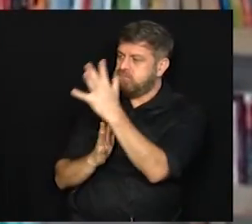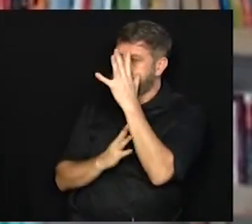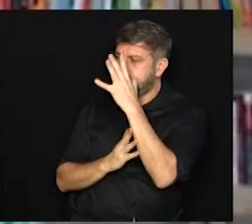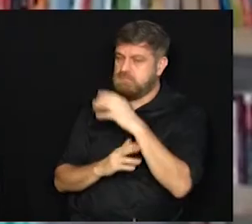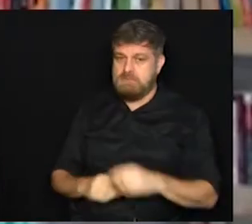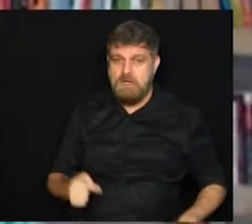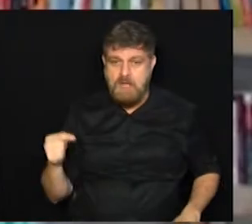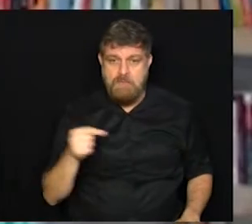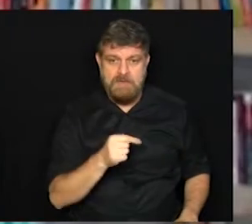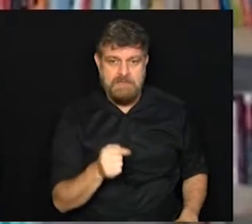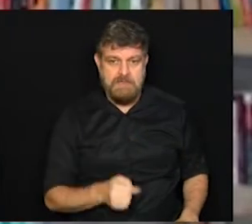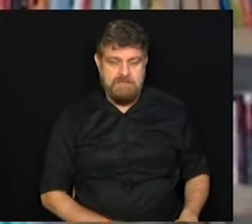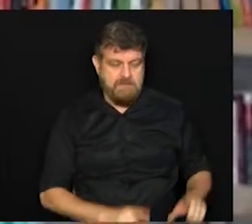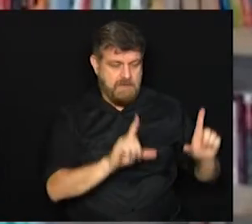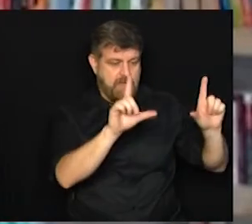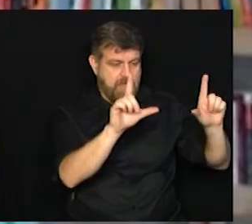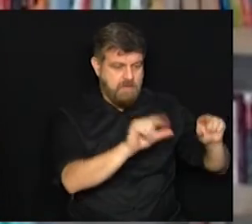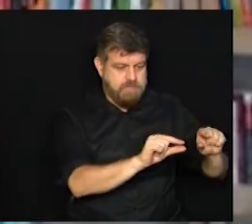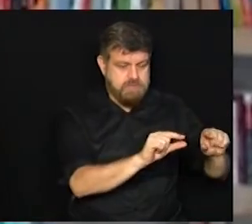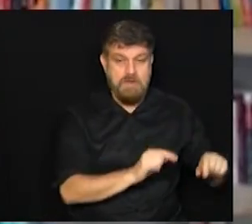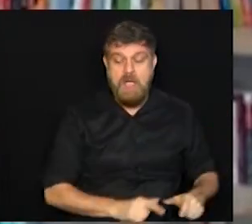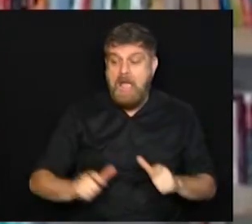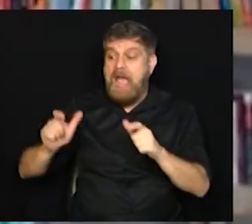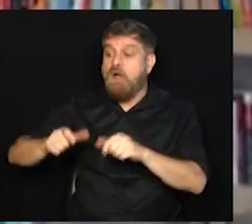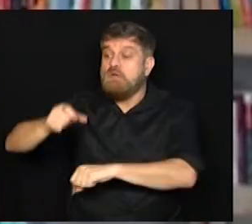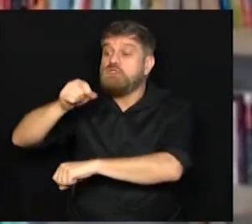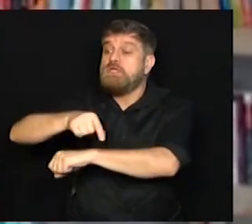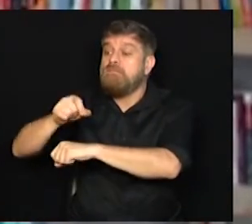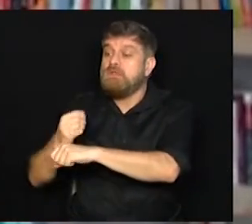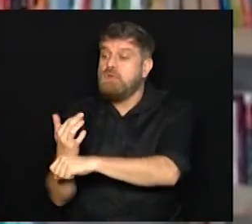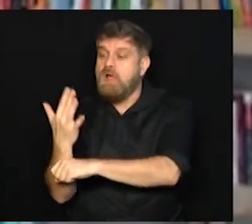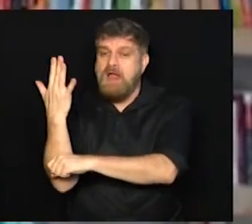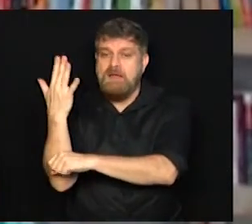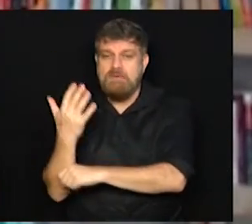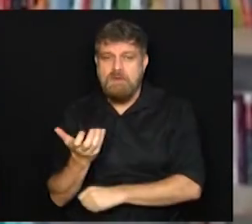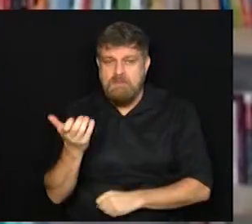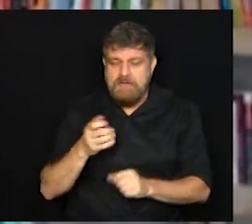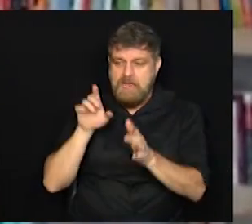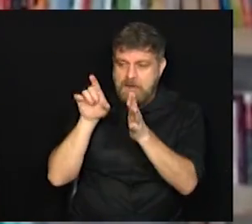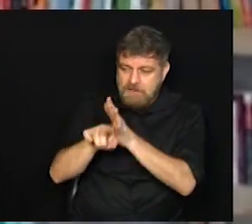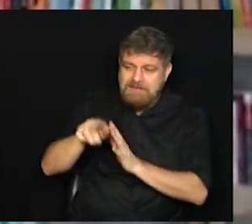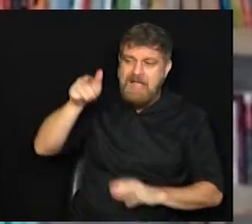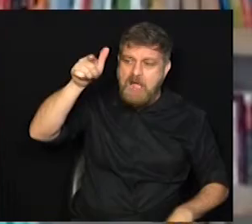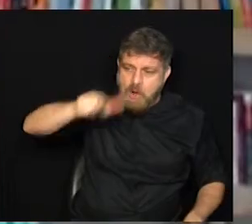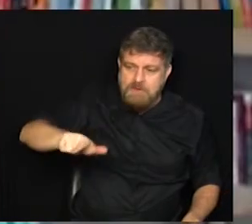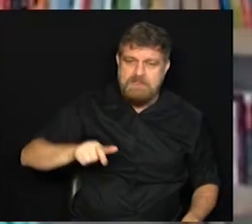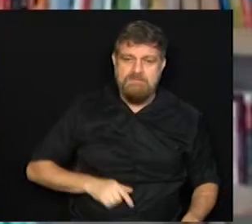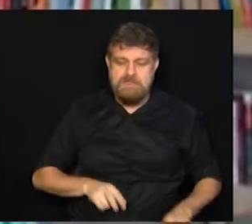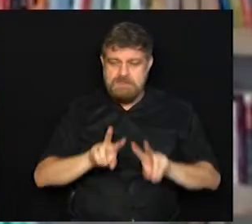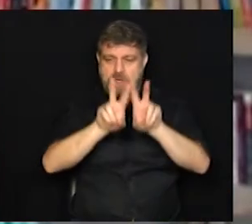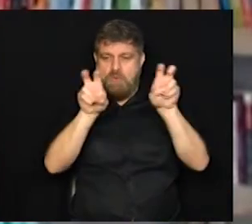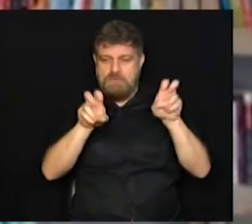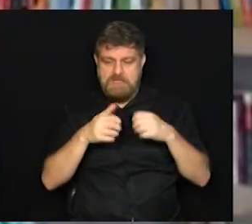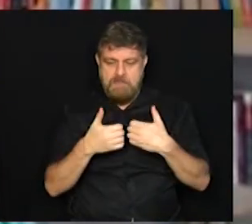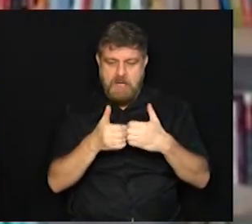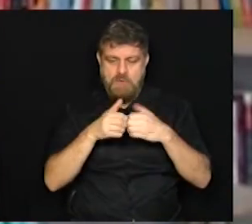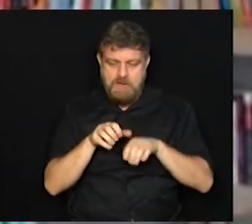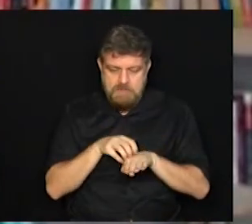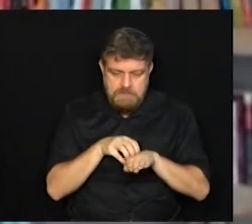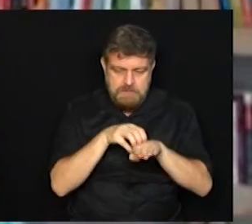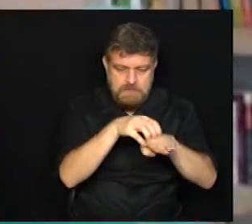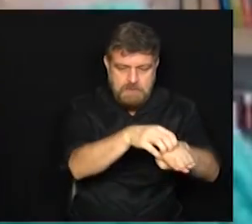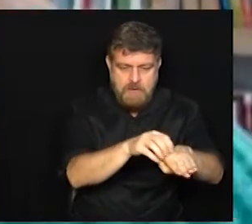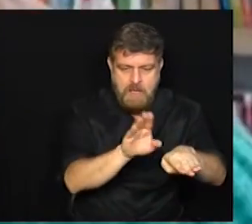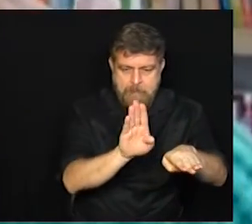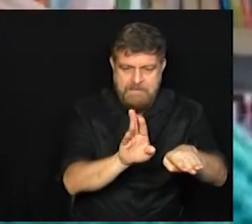removido. Essa é uma pergunta, e eu queria também insistir na pergunta sobre o BRT, na verdade, porque eu até encaminhei um requerimento